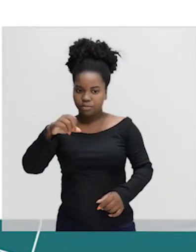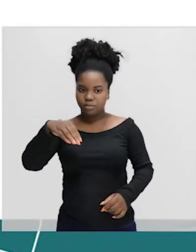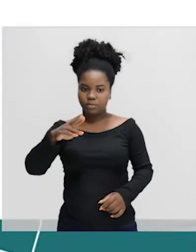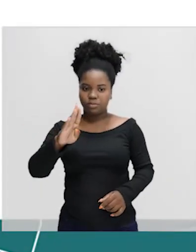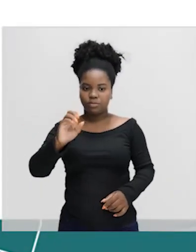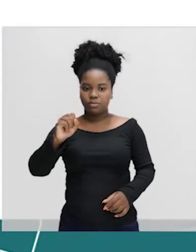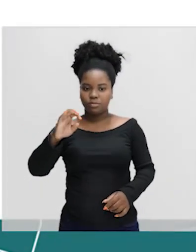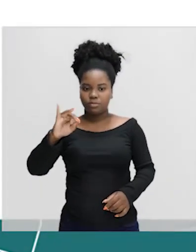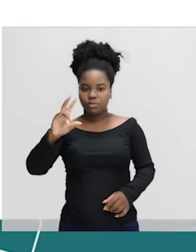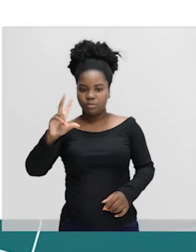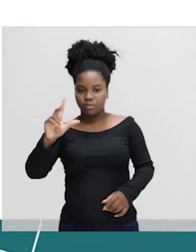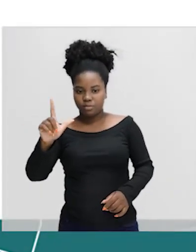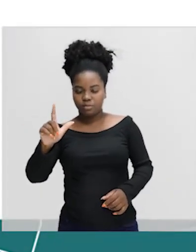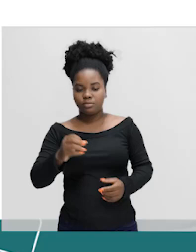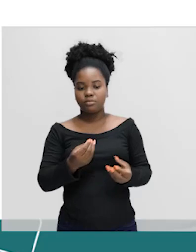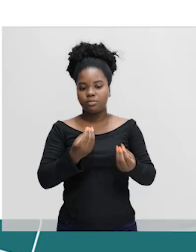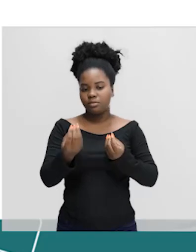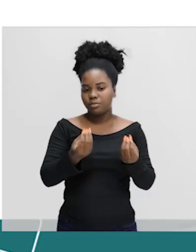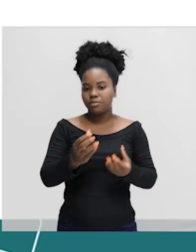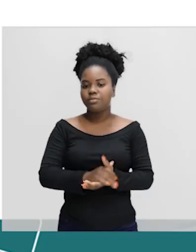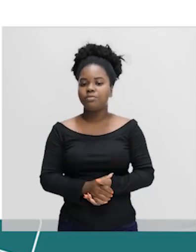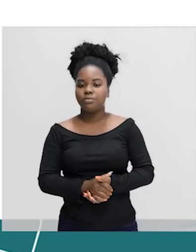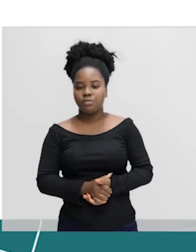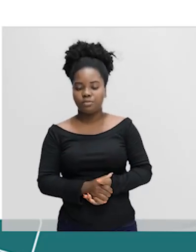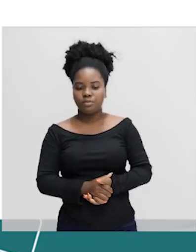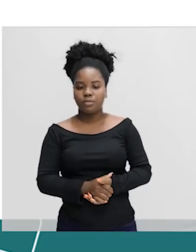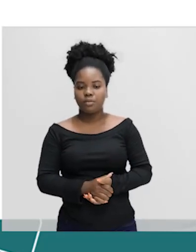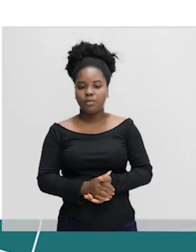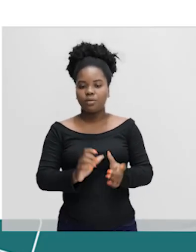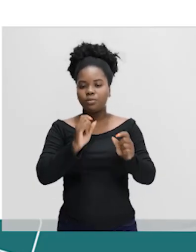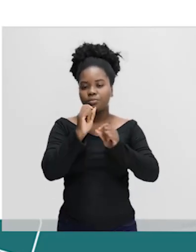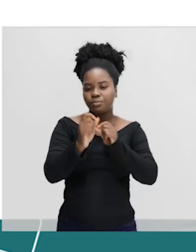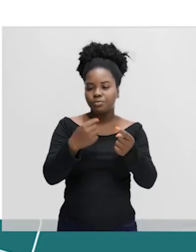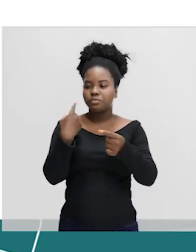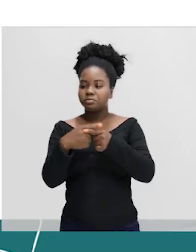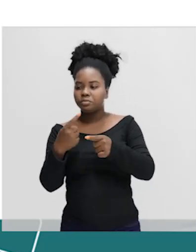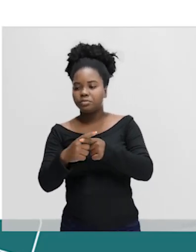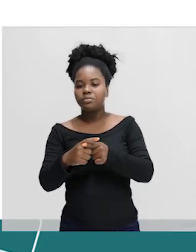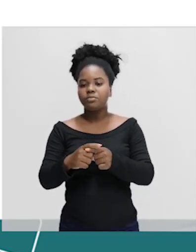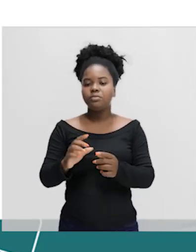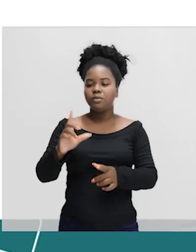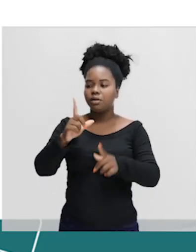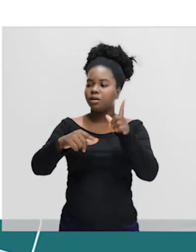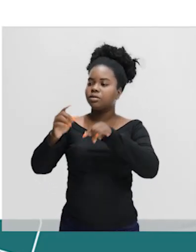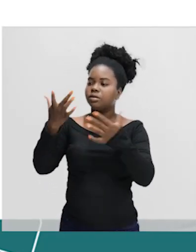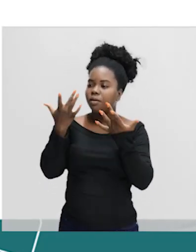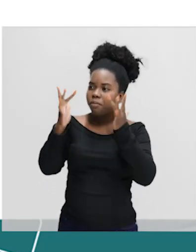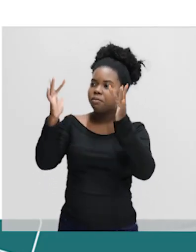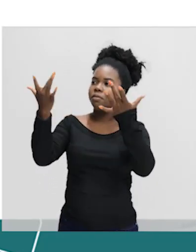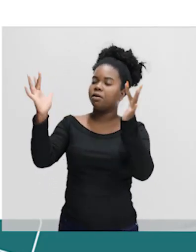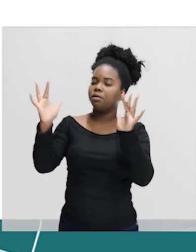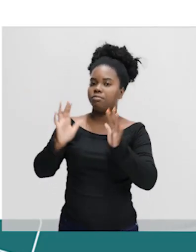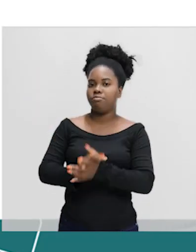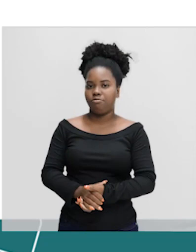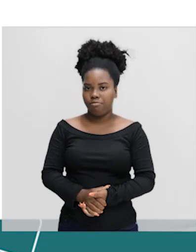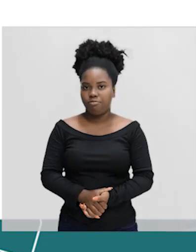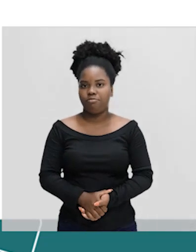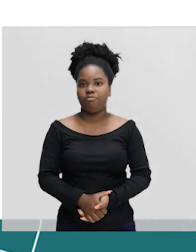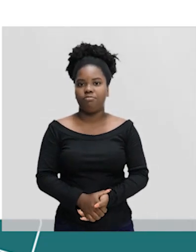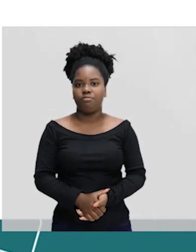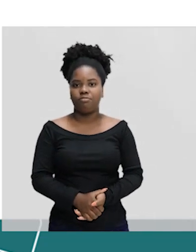certo? Então, o que é que mantém as estrelas brilhantes, né, reluzentes, tá